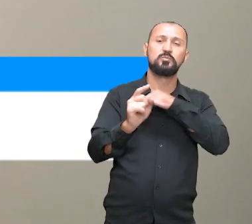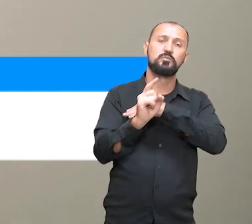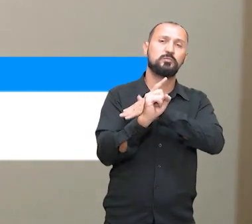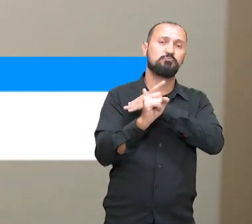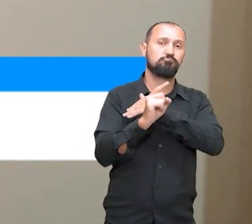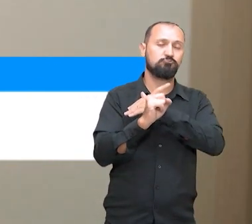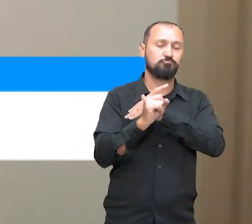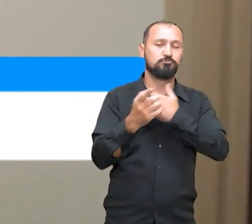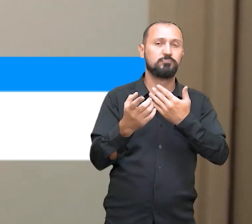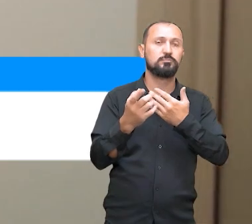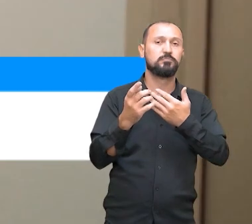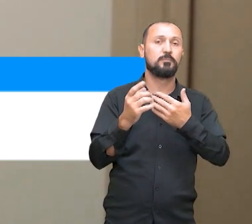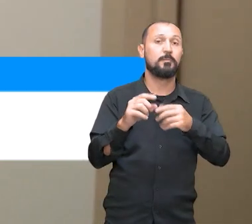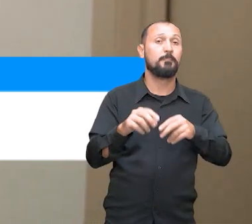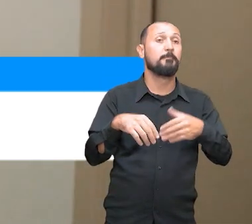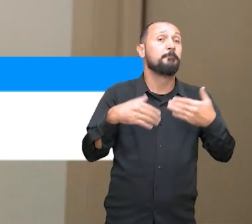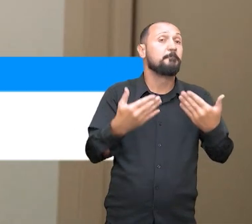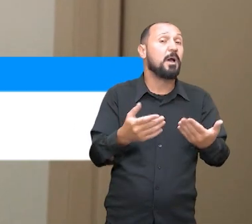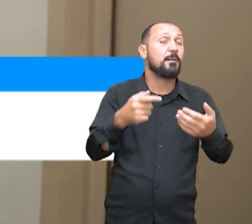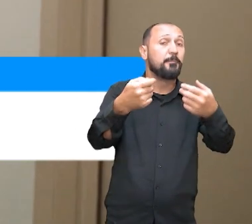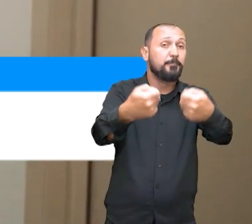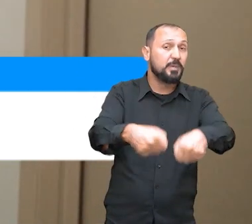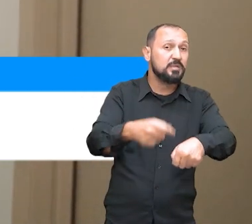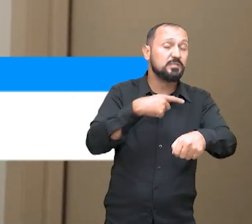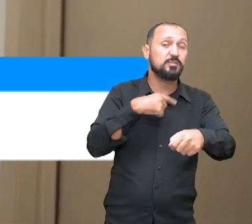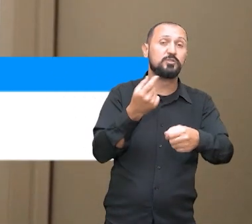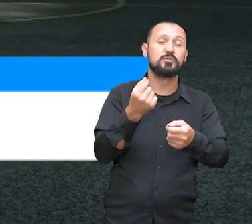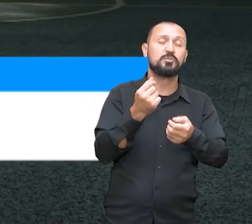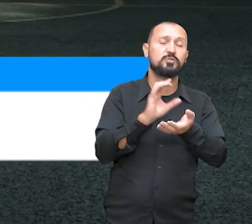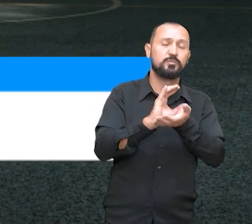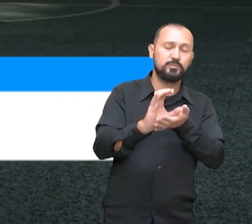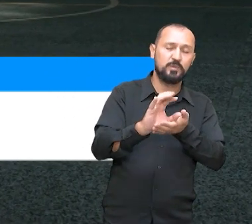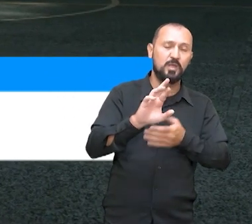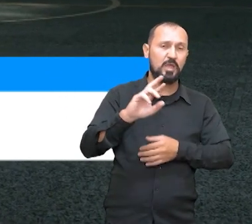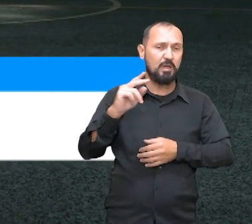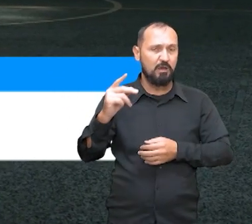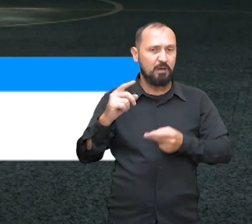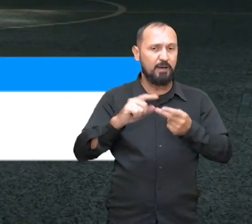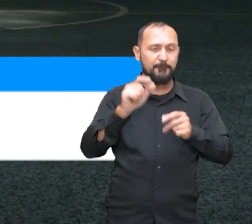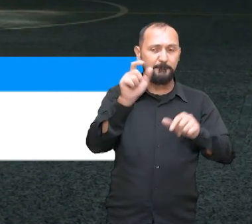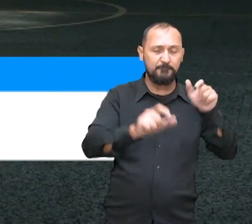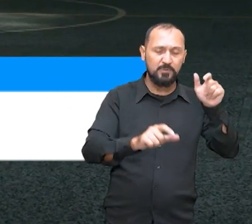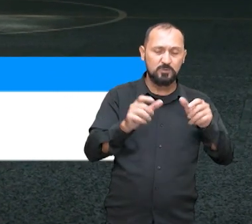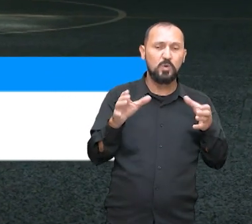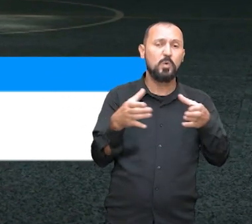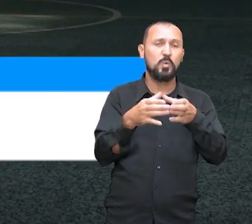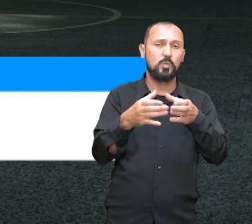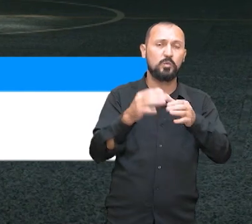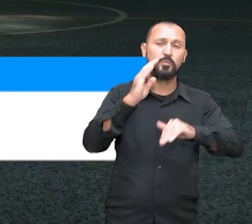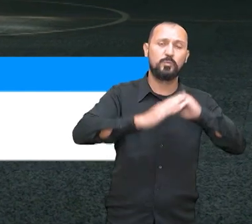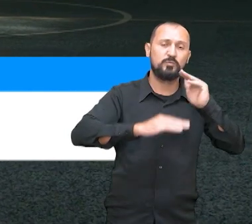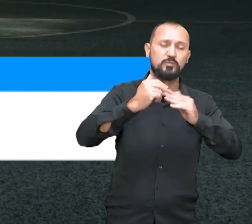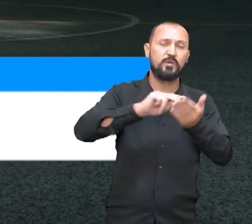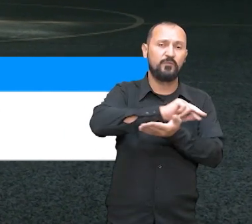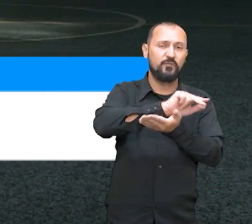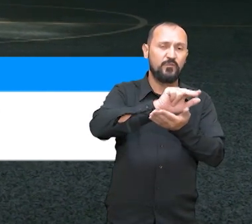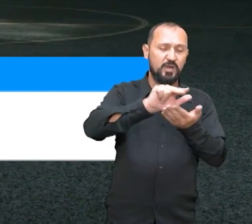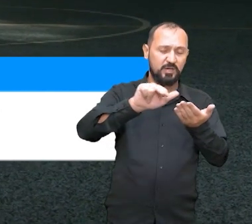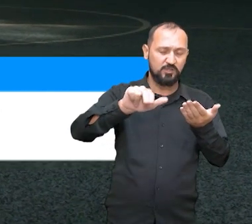das ações e serviços oferecidos. Para isso, serão utilizados os recursos humanos e materiais por meio de